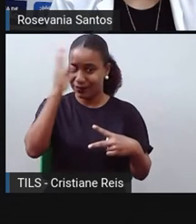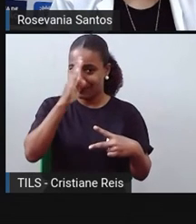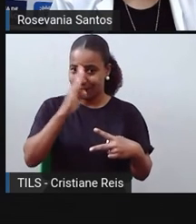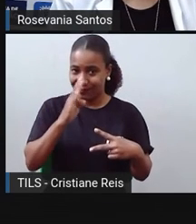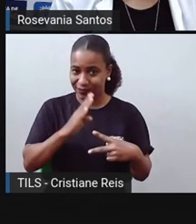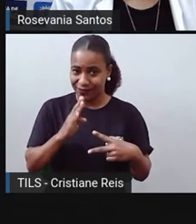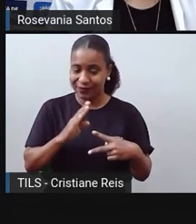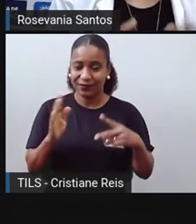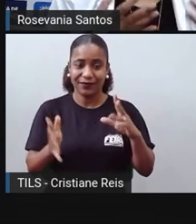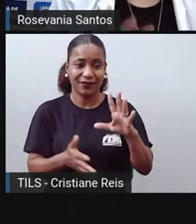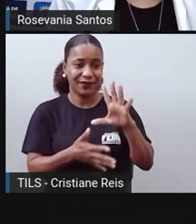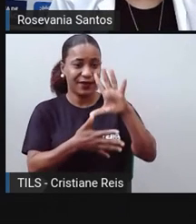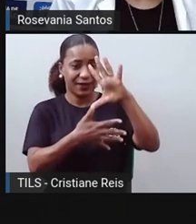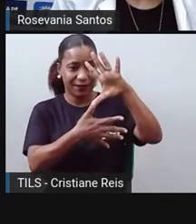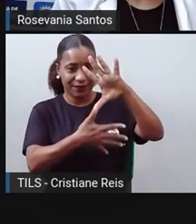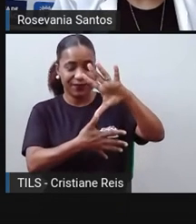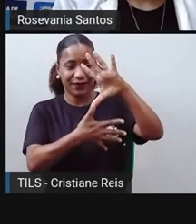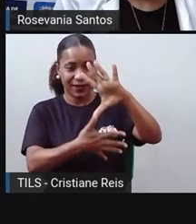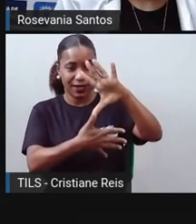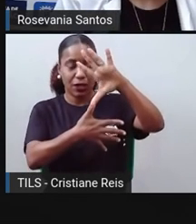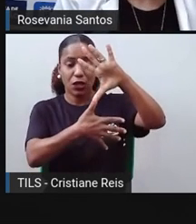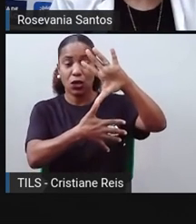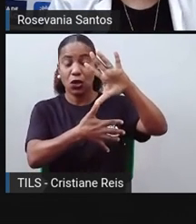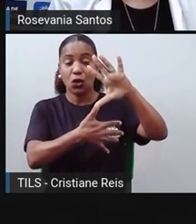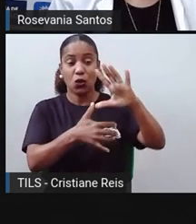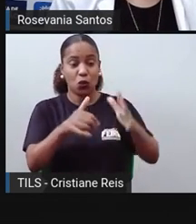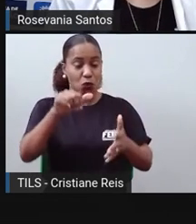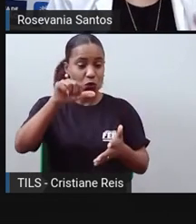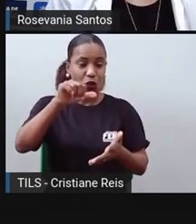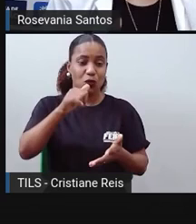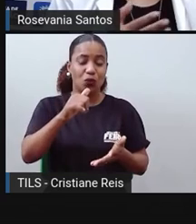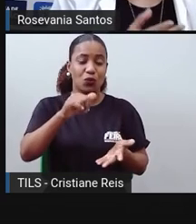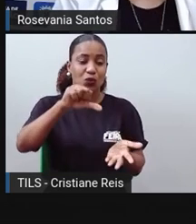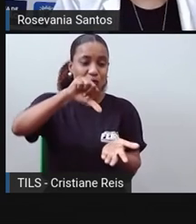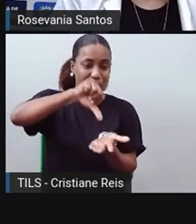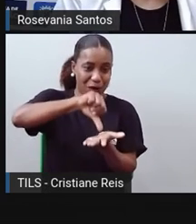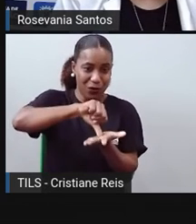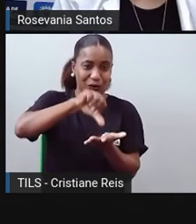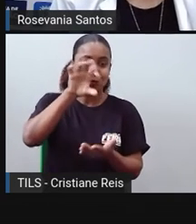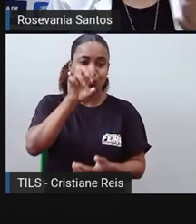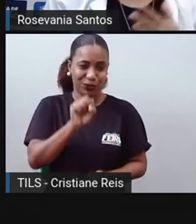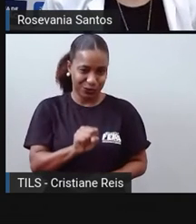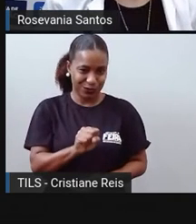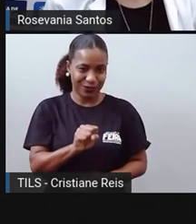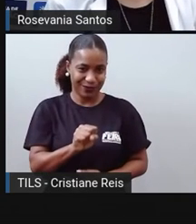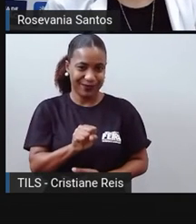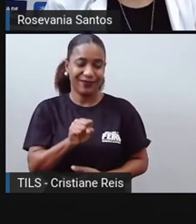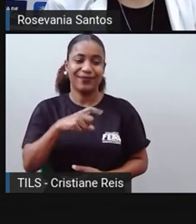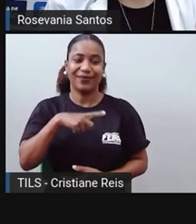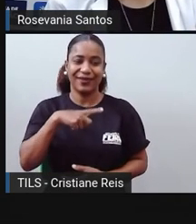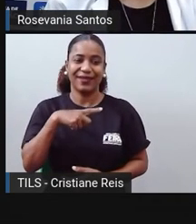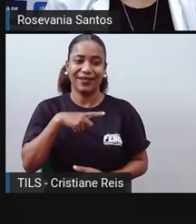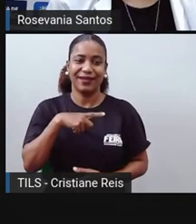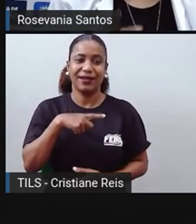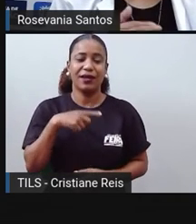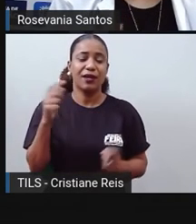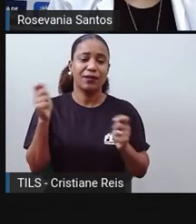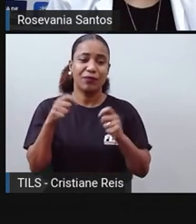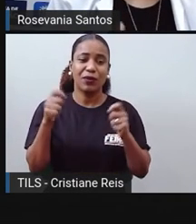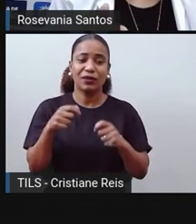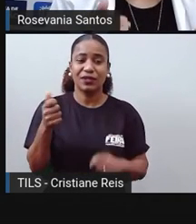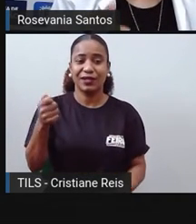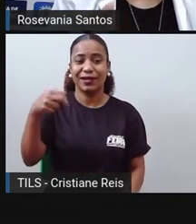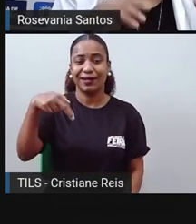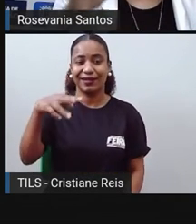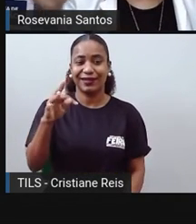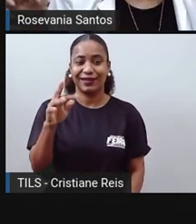continente do Polo Sul, que é a Antártida, o nome do continente, né? A gente chama de Antártica e de Antártida.